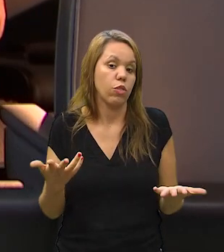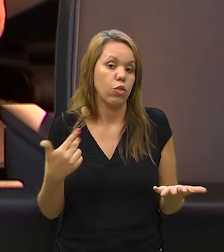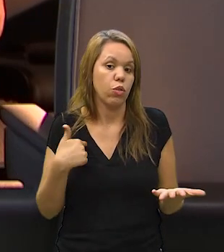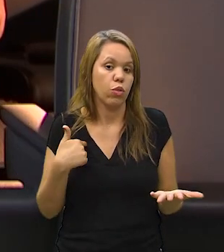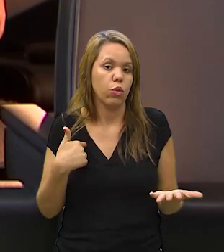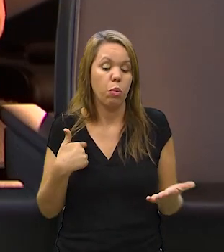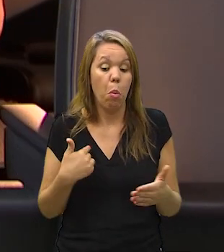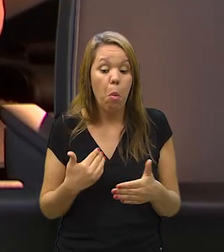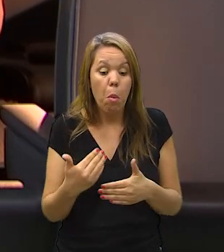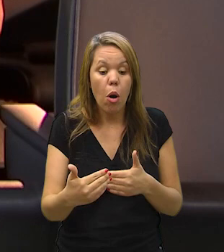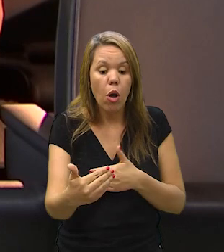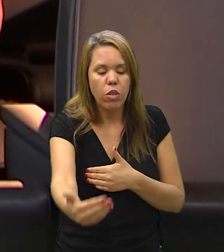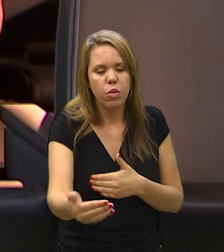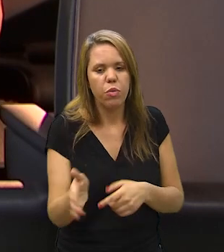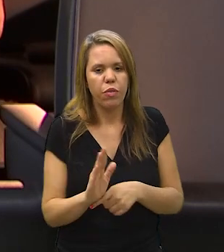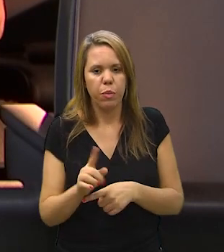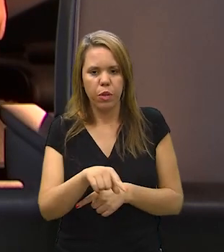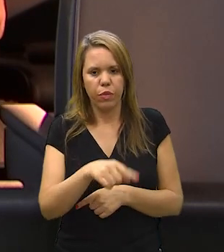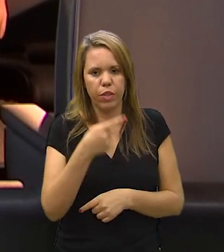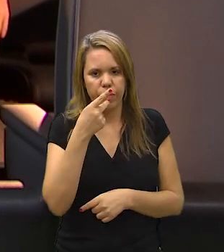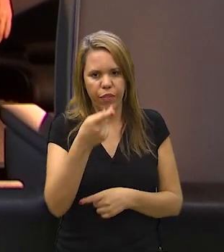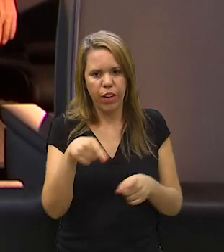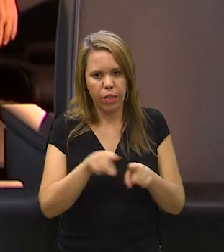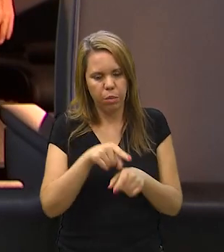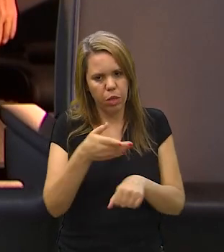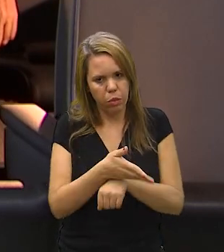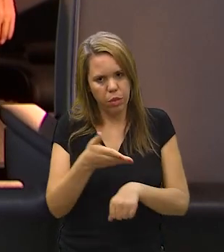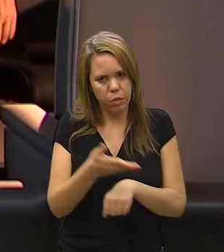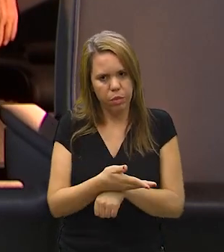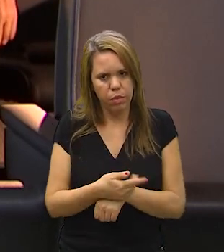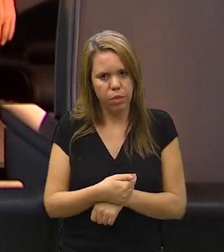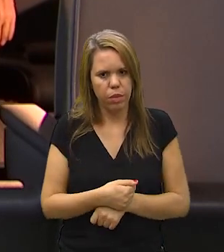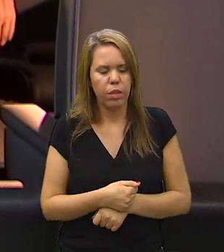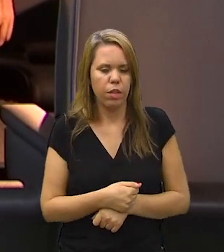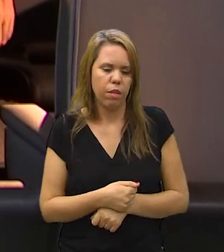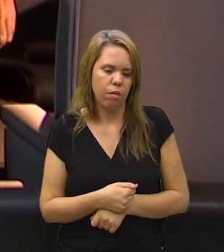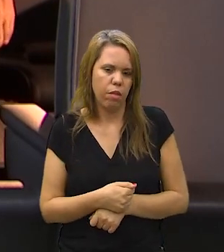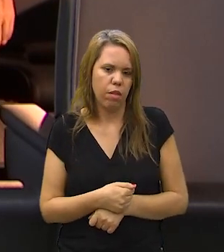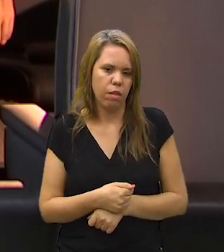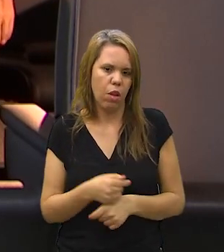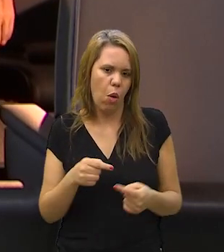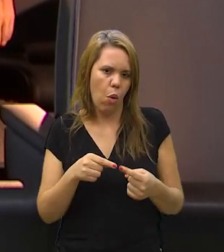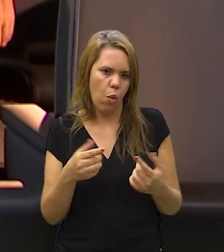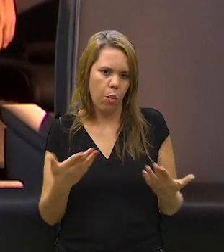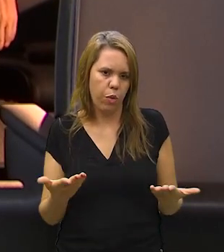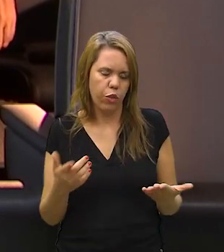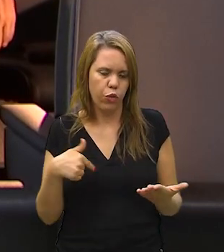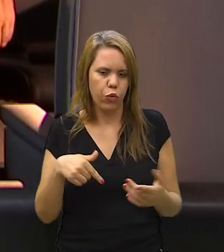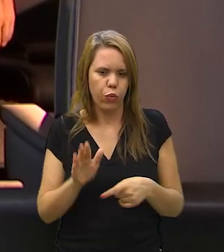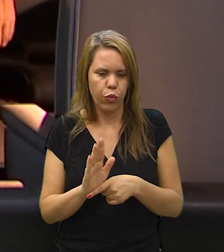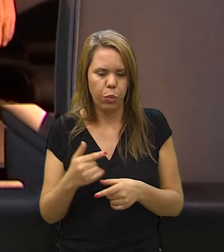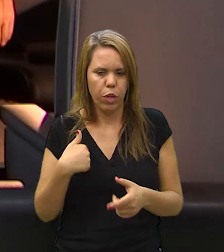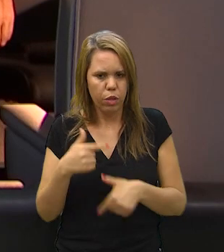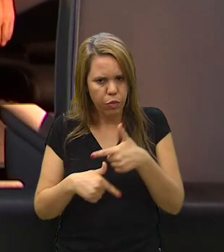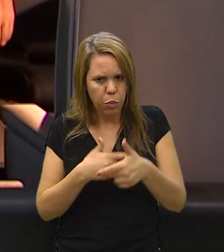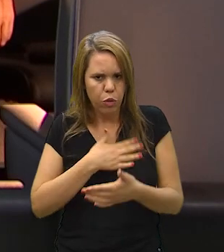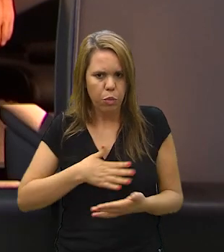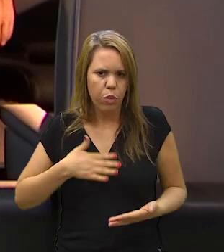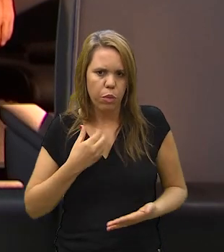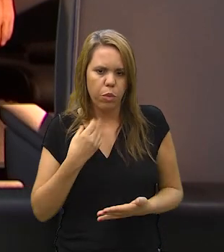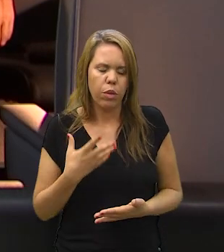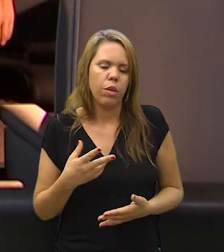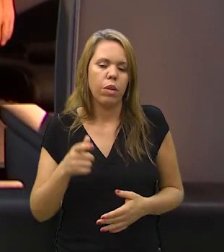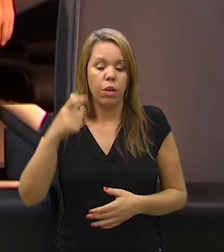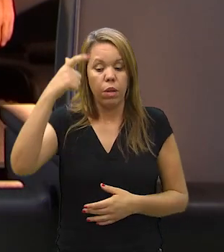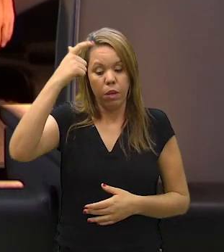coincidência, nos próximos filmes que você vai falar. Houve uma coincidência muito grande esse ano, né? Mas foi muito bom trabalhar com